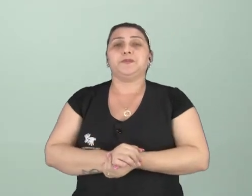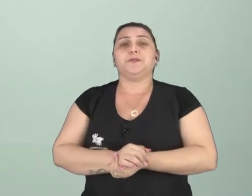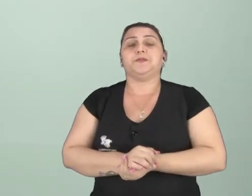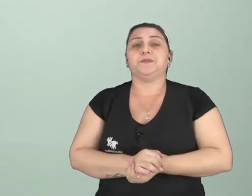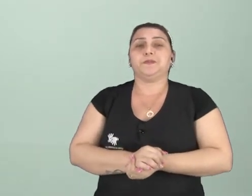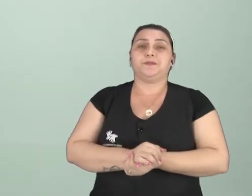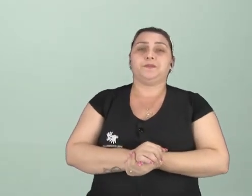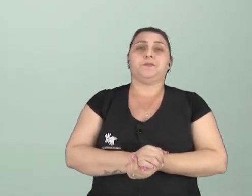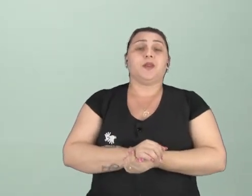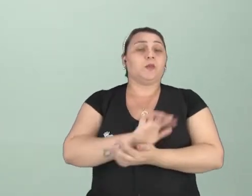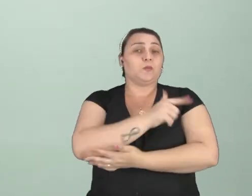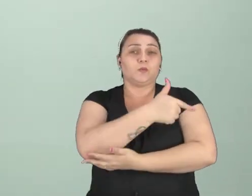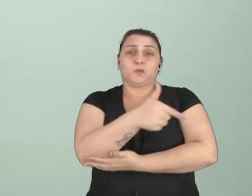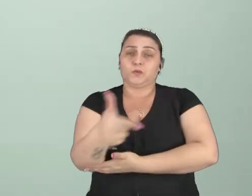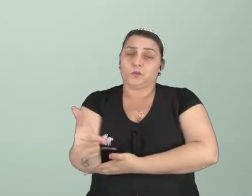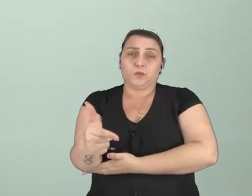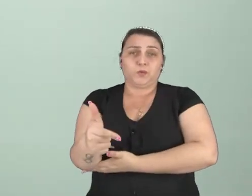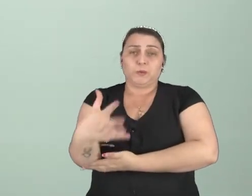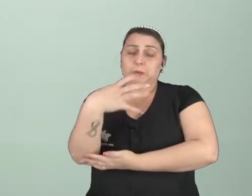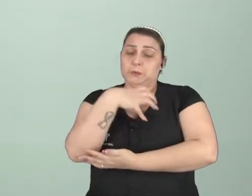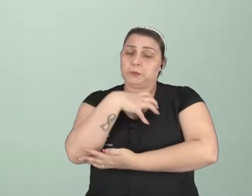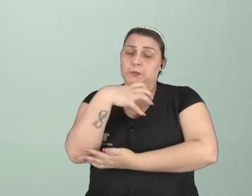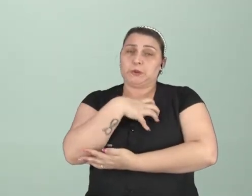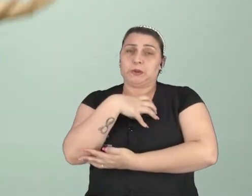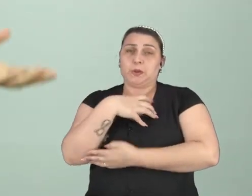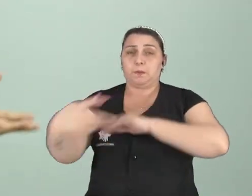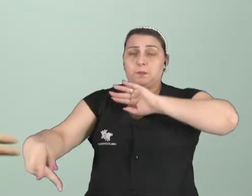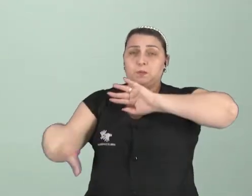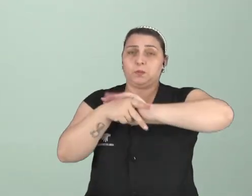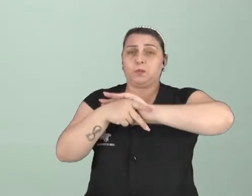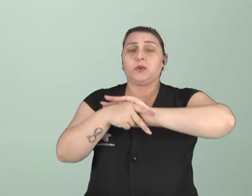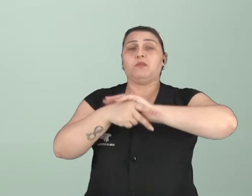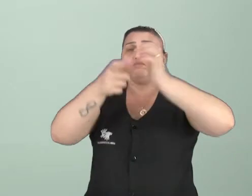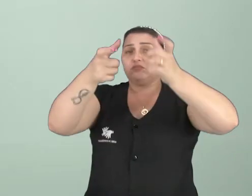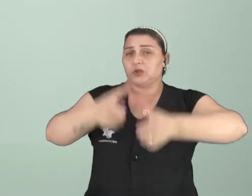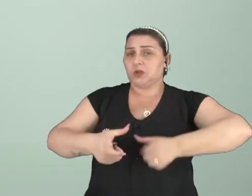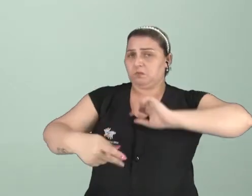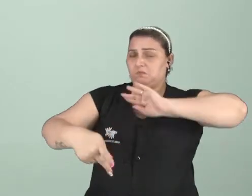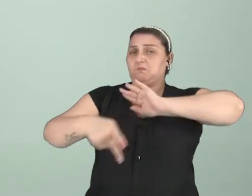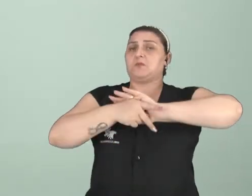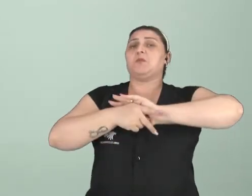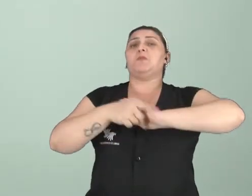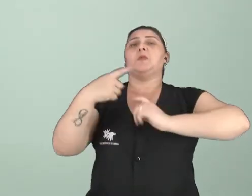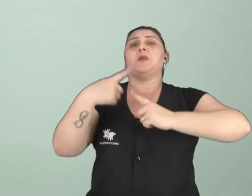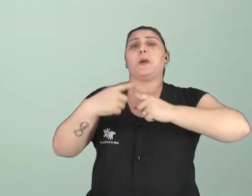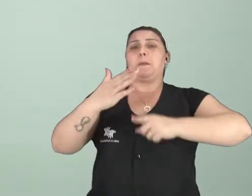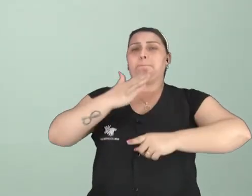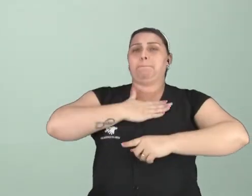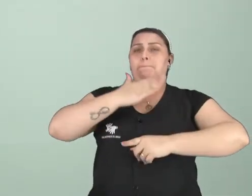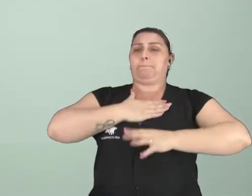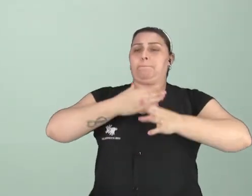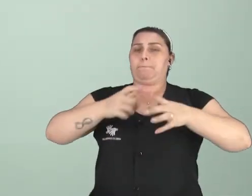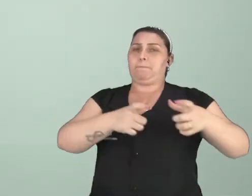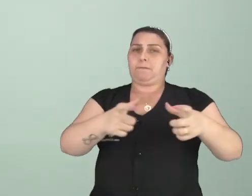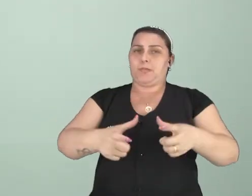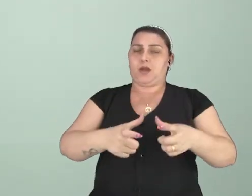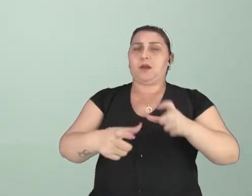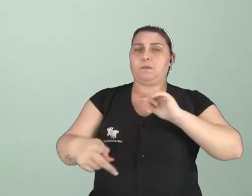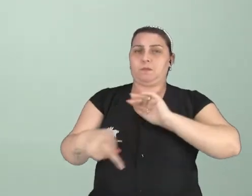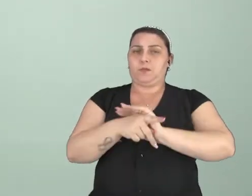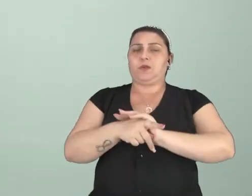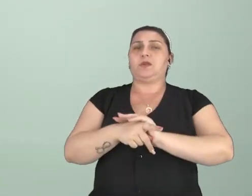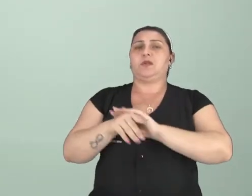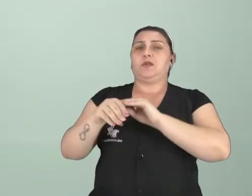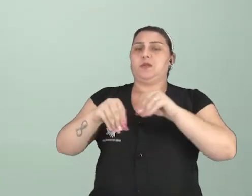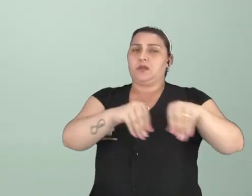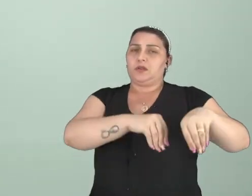Então, eles não tinham esse sentimento de pertencer a um determinado local. Ah, porque meu feudo faz parte das terras